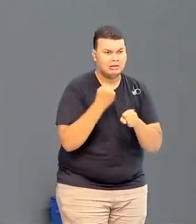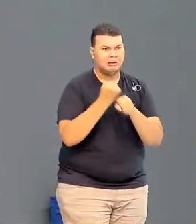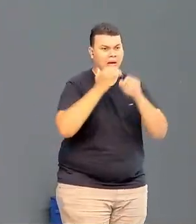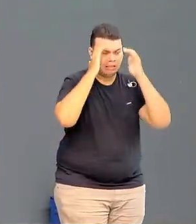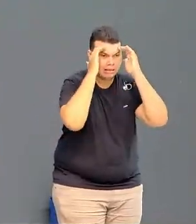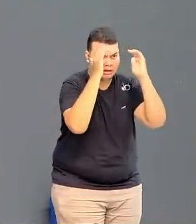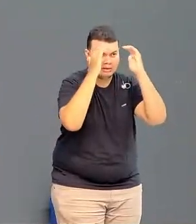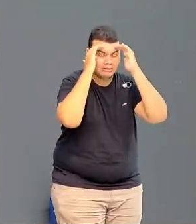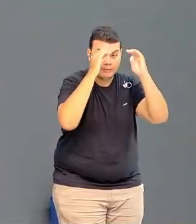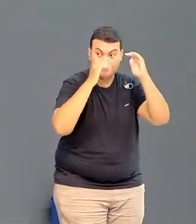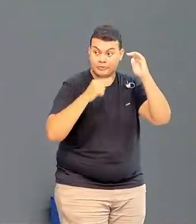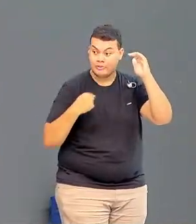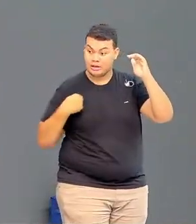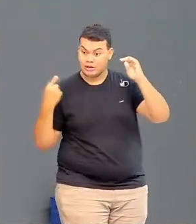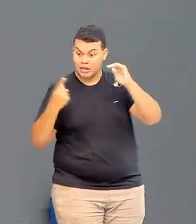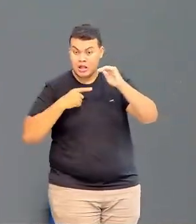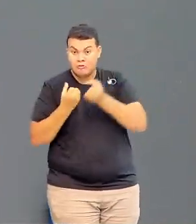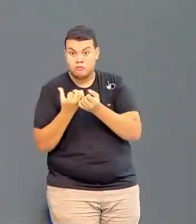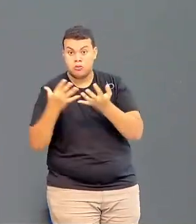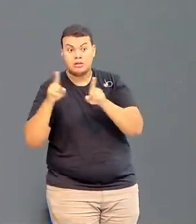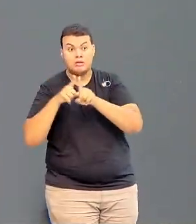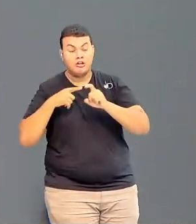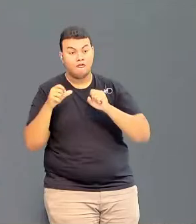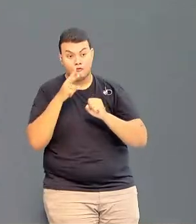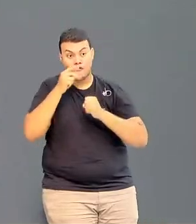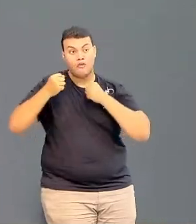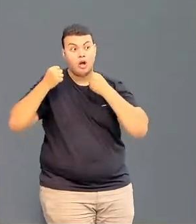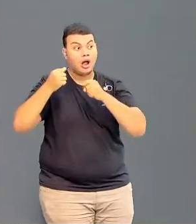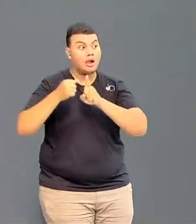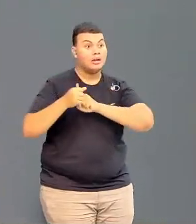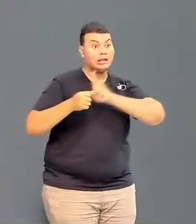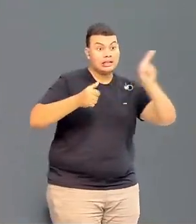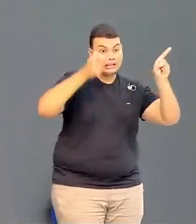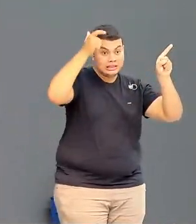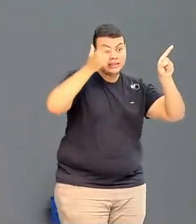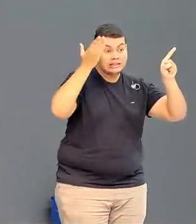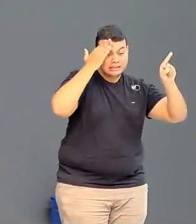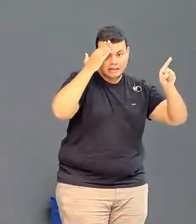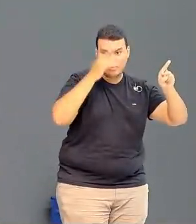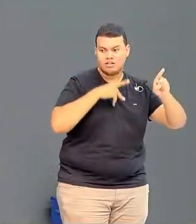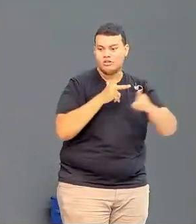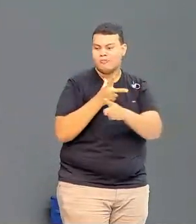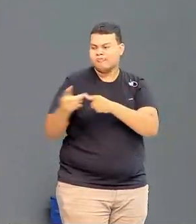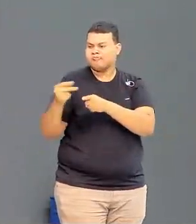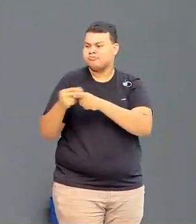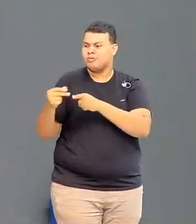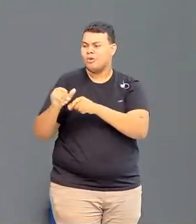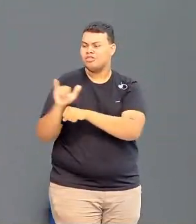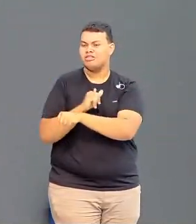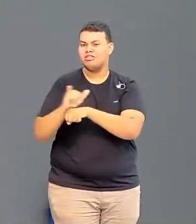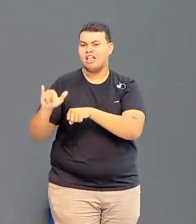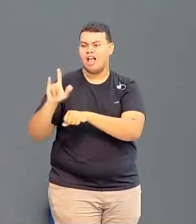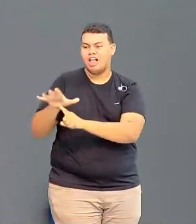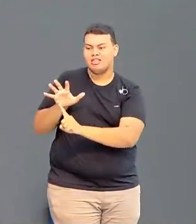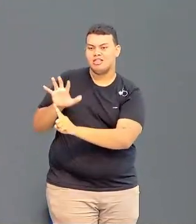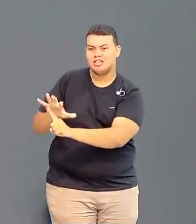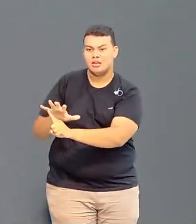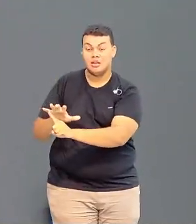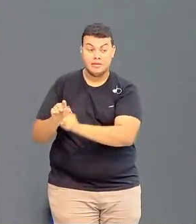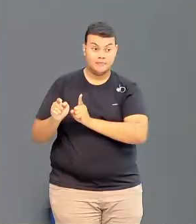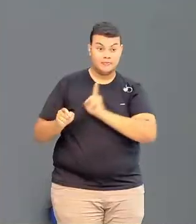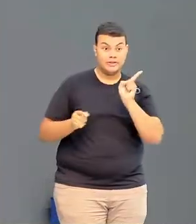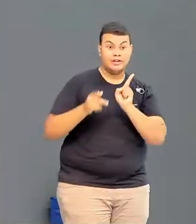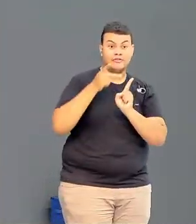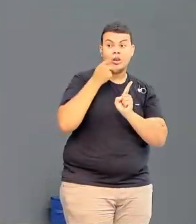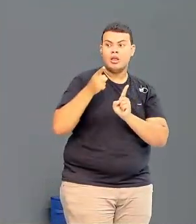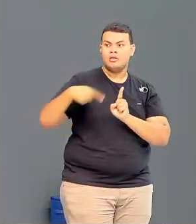mais numerosos e sendo mais fortes, e o faraó sabia disso. O pior, né? O faraó tinha dito isso: eles são mais fortes que a gente, mas